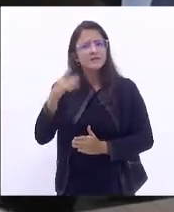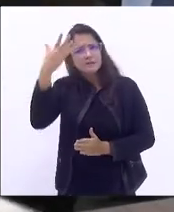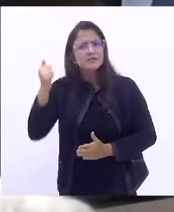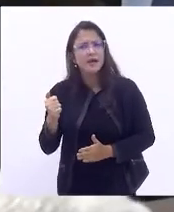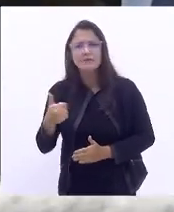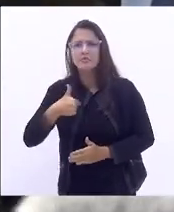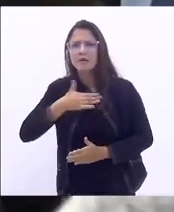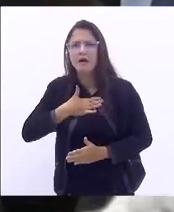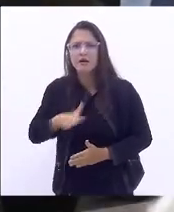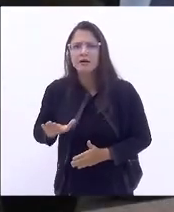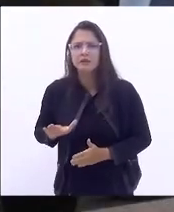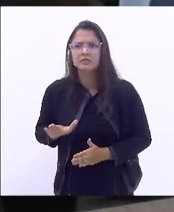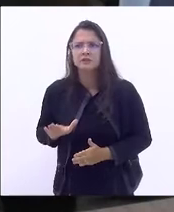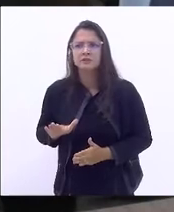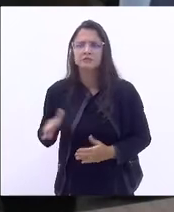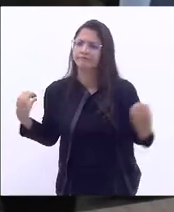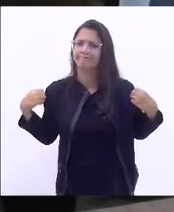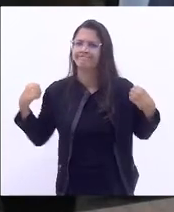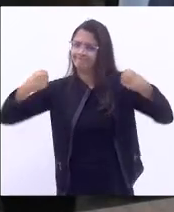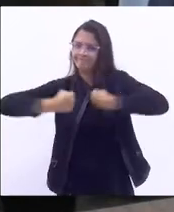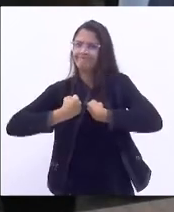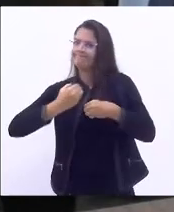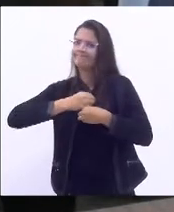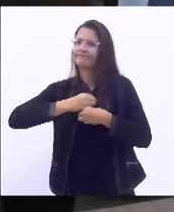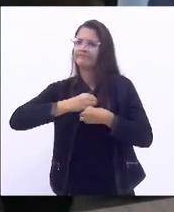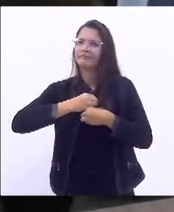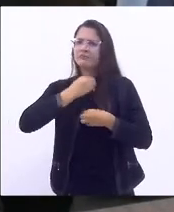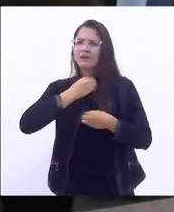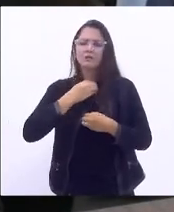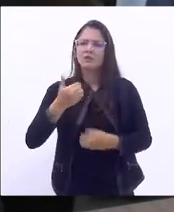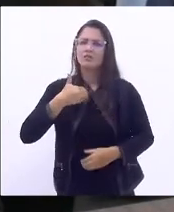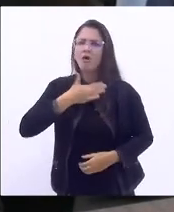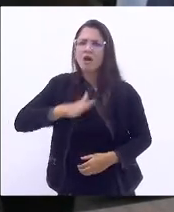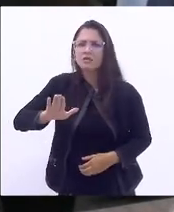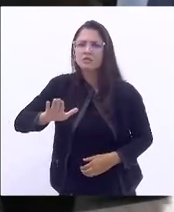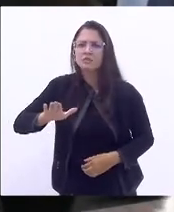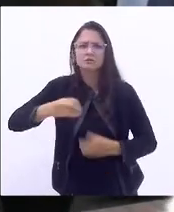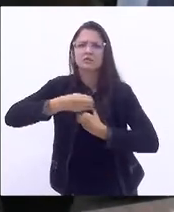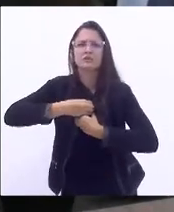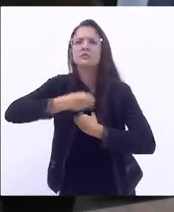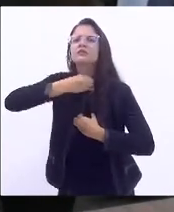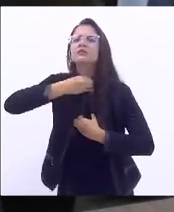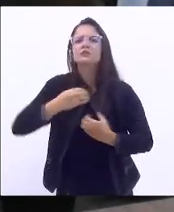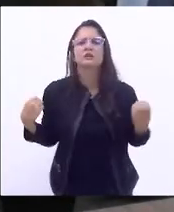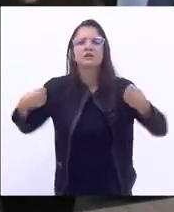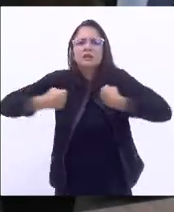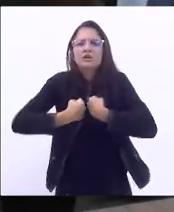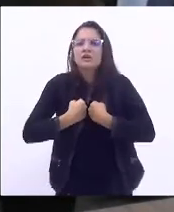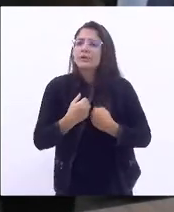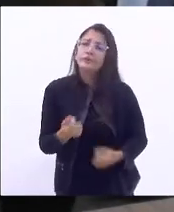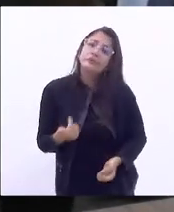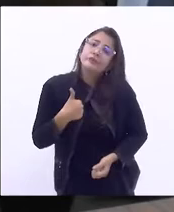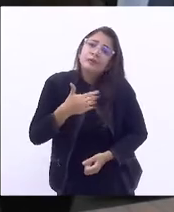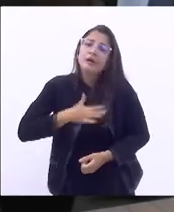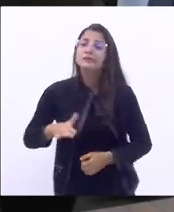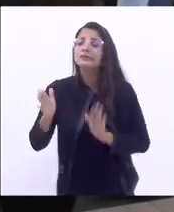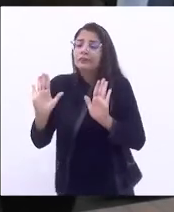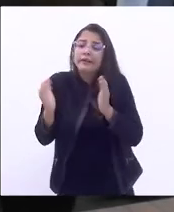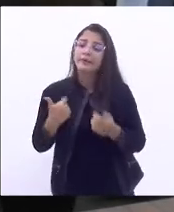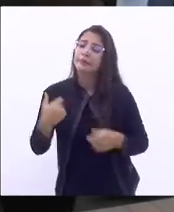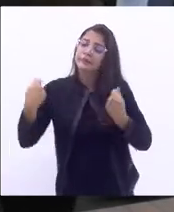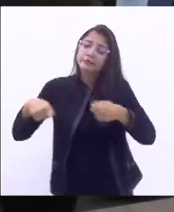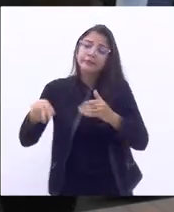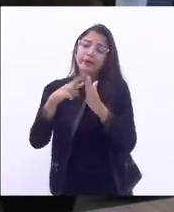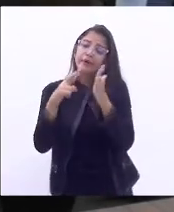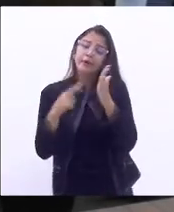não gosto, é paletó e detesto gravata. E eu ando de paletó e gravata porque é a regra do